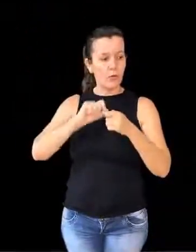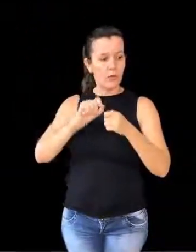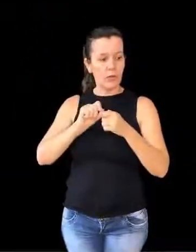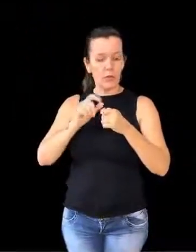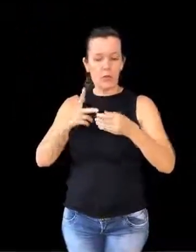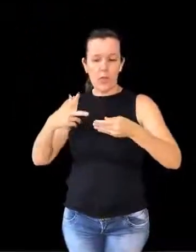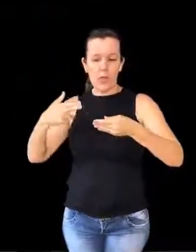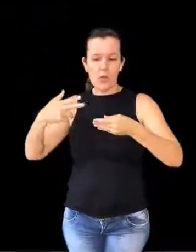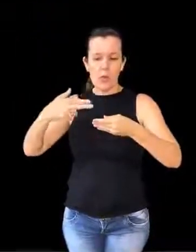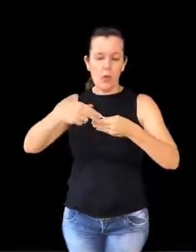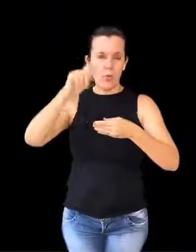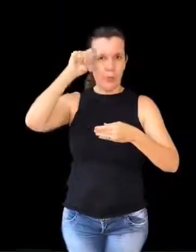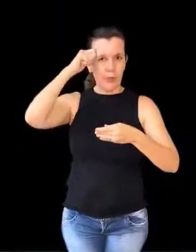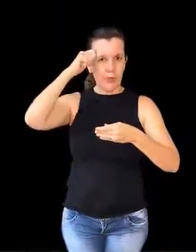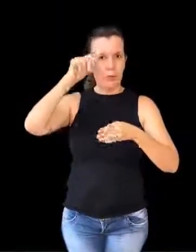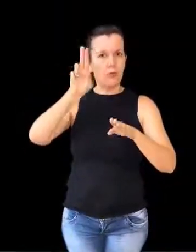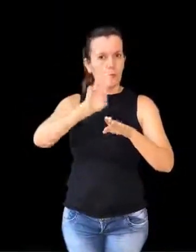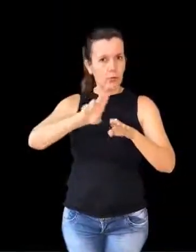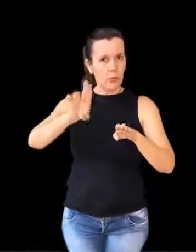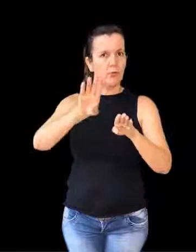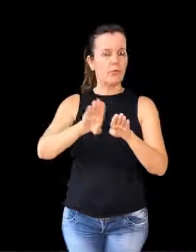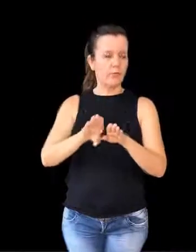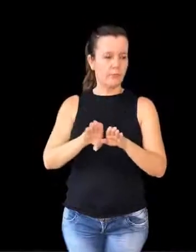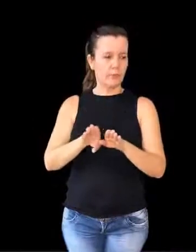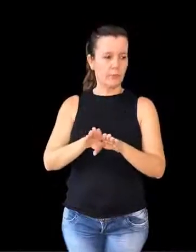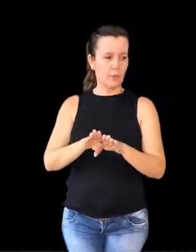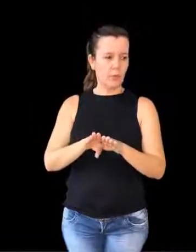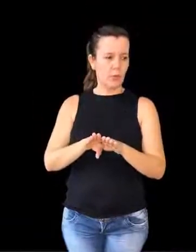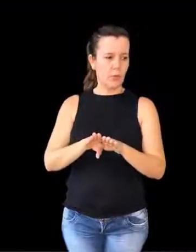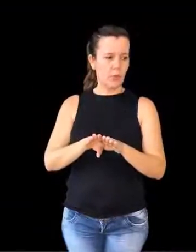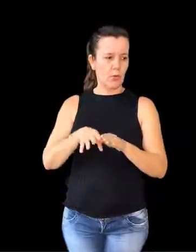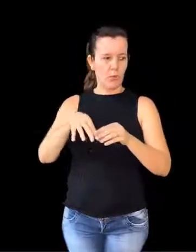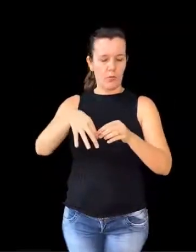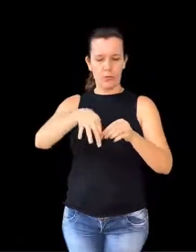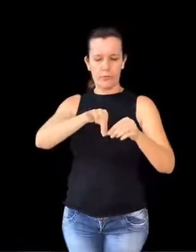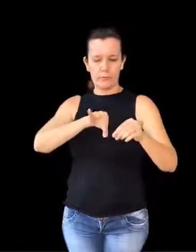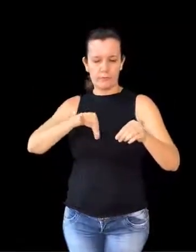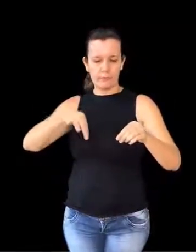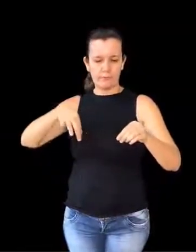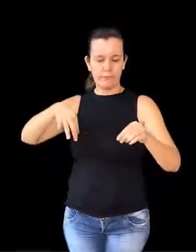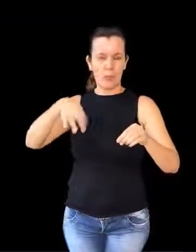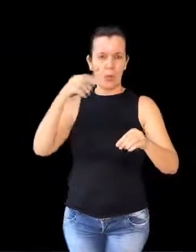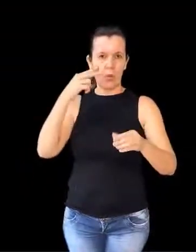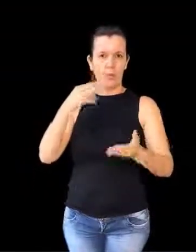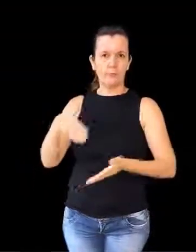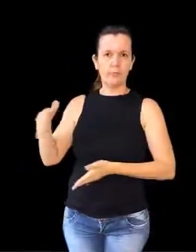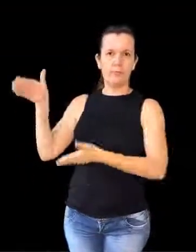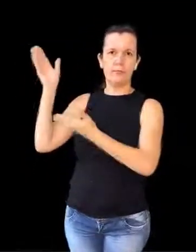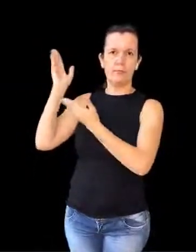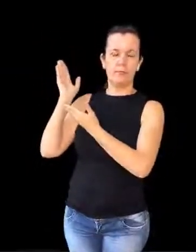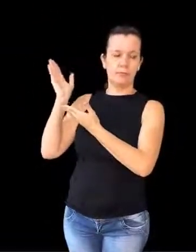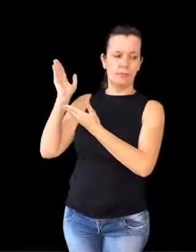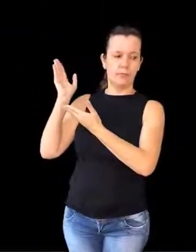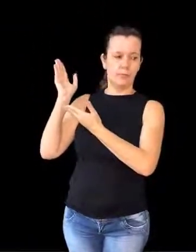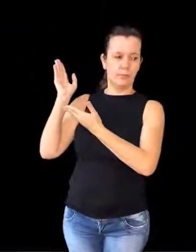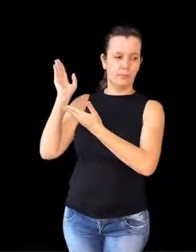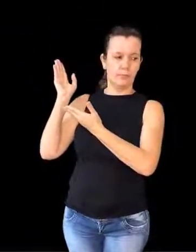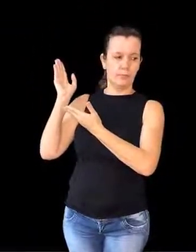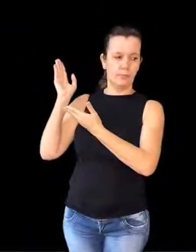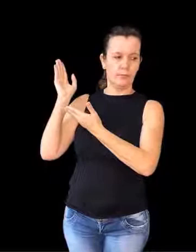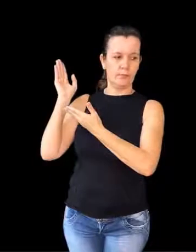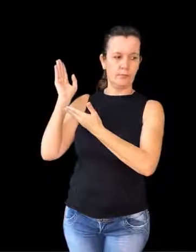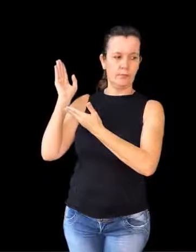como a camisa que eu cortei, ela tem esse detalhe preto aqui, ó. Eu vou cortar e vou colocar ele